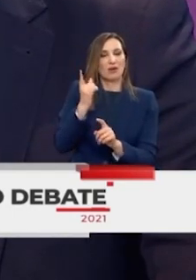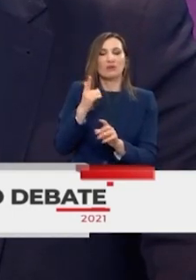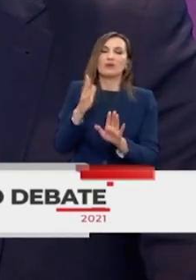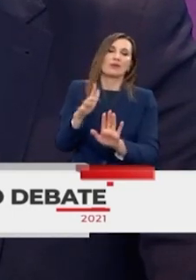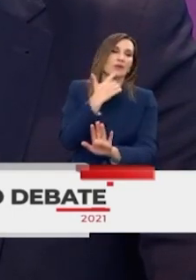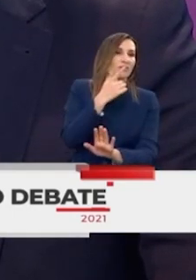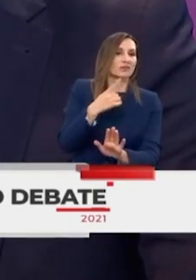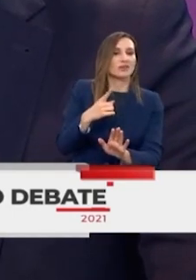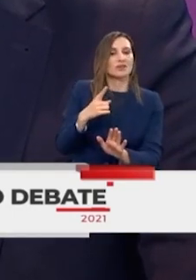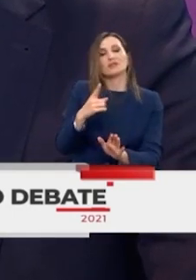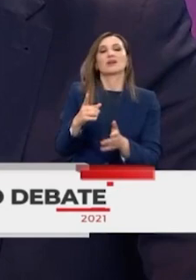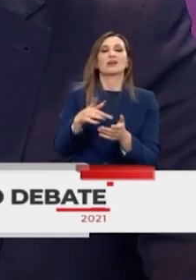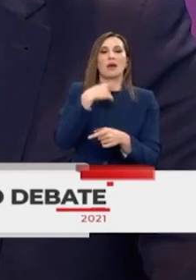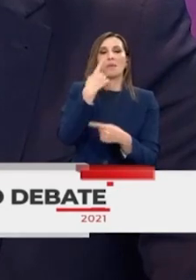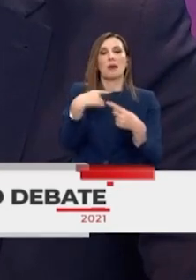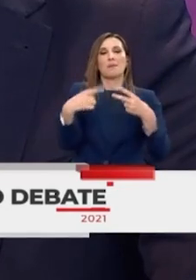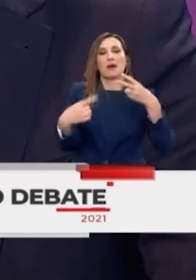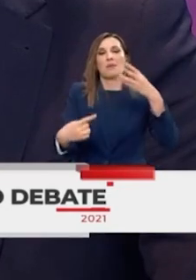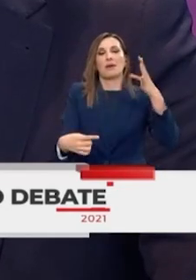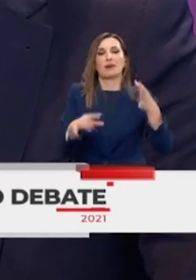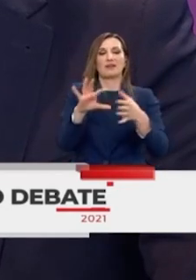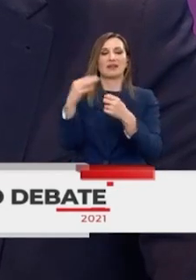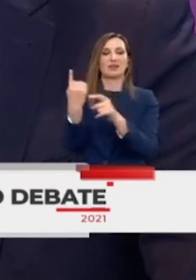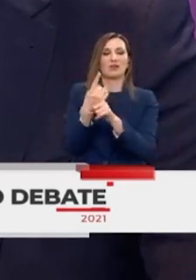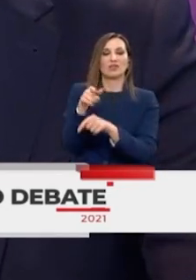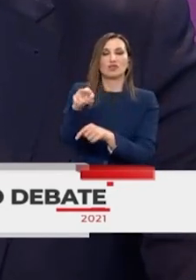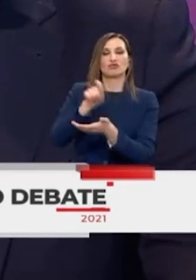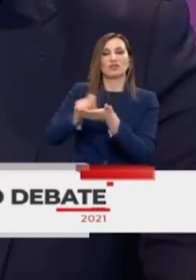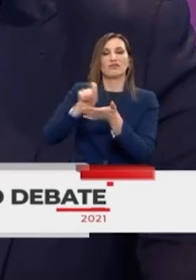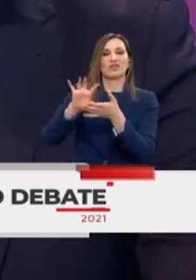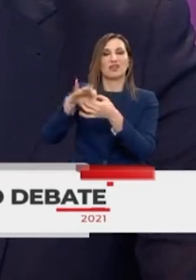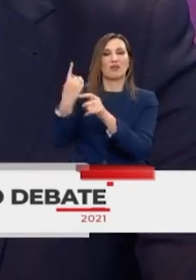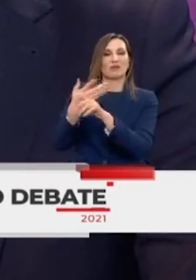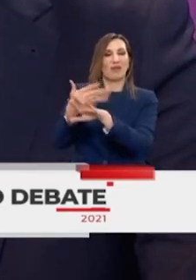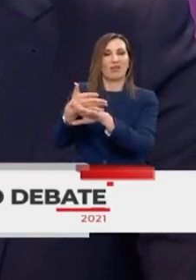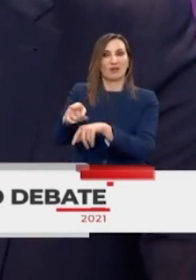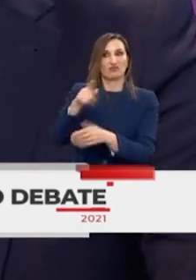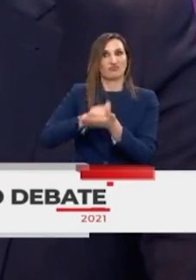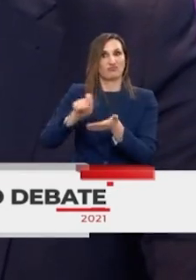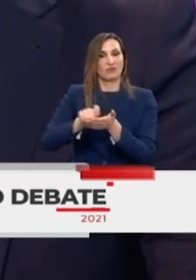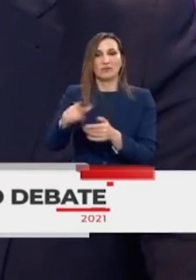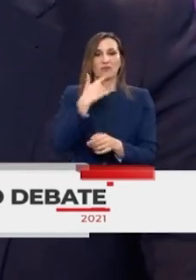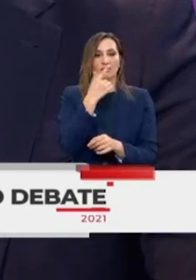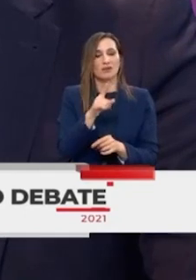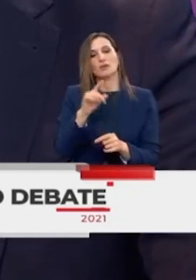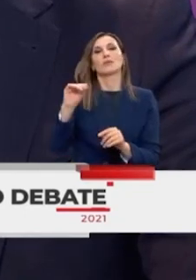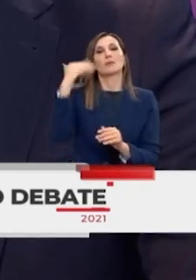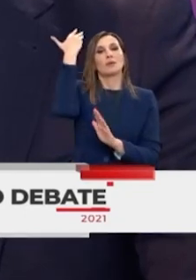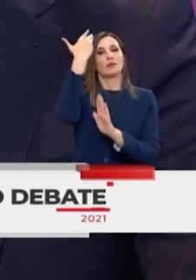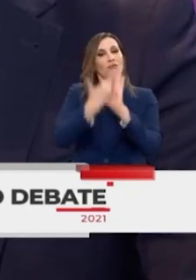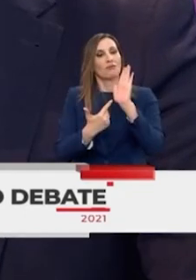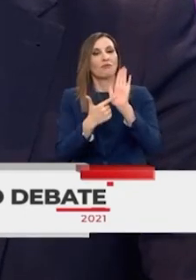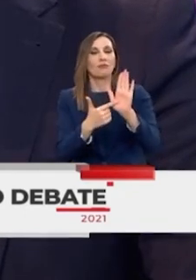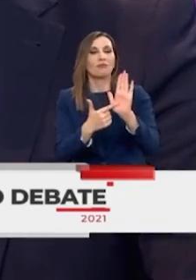vou citar aqui os romances de Cordel com passagens pornográficas que este senhor escreveu, nem vou citar aqui a primeiro diploma que